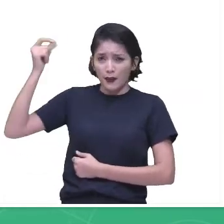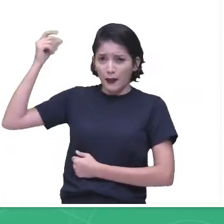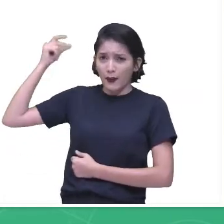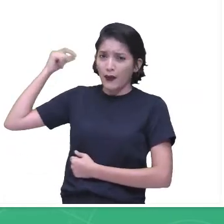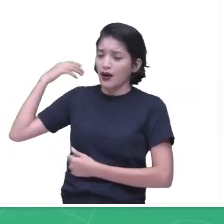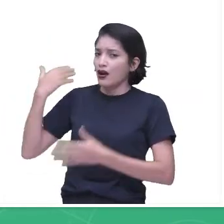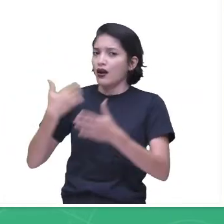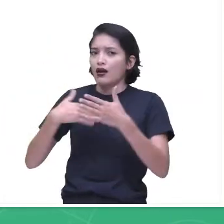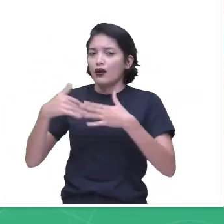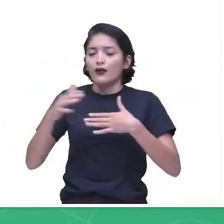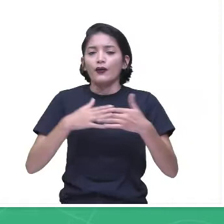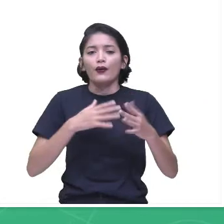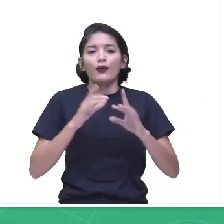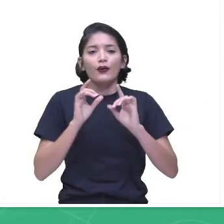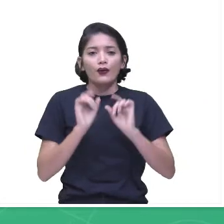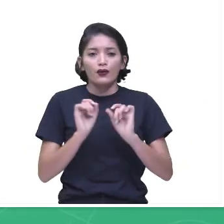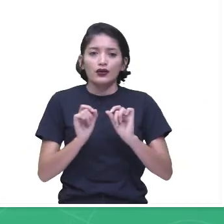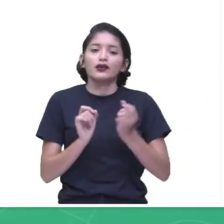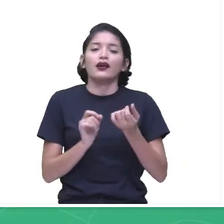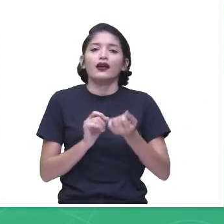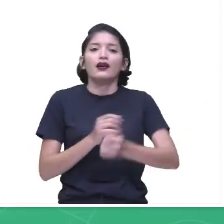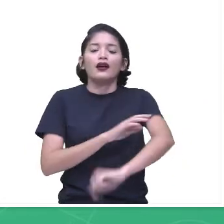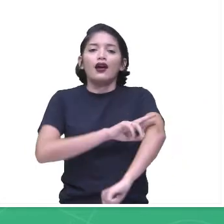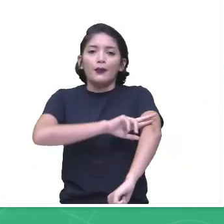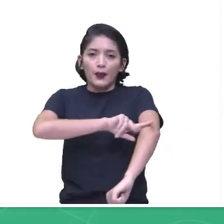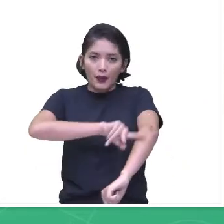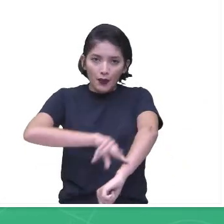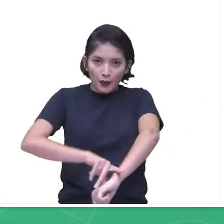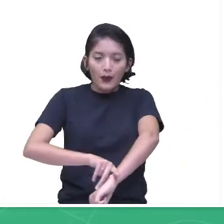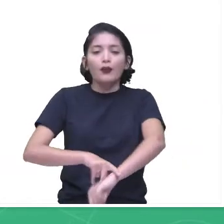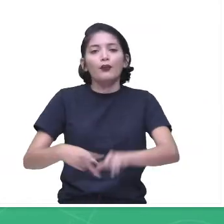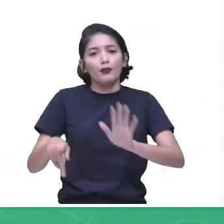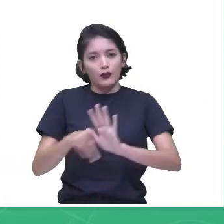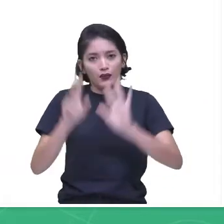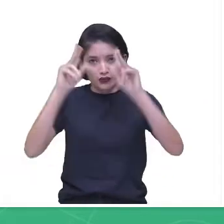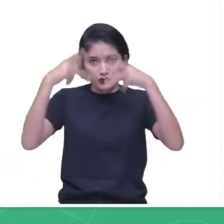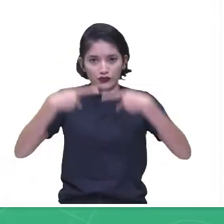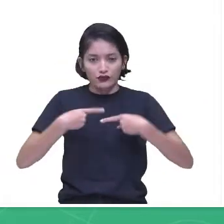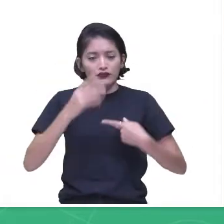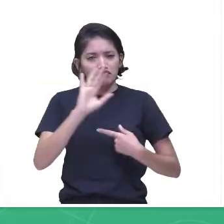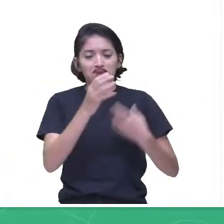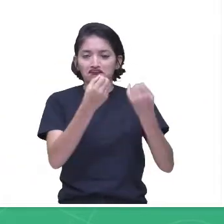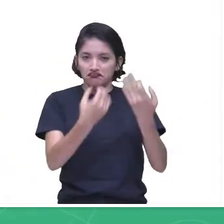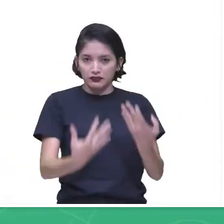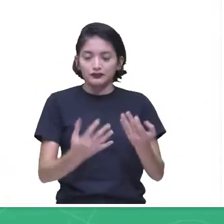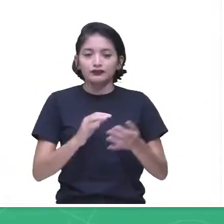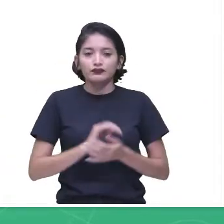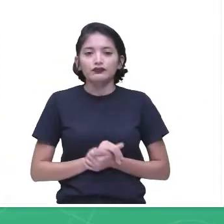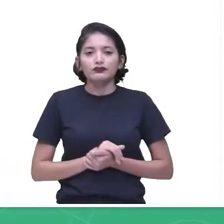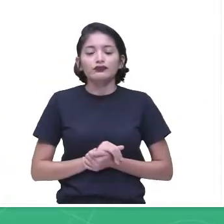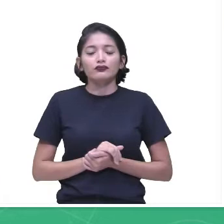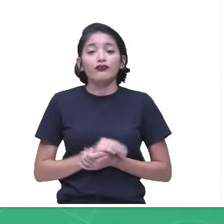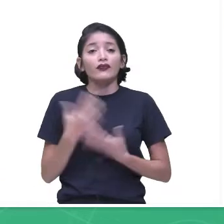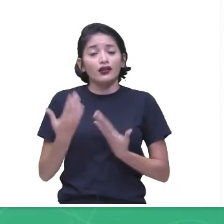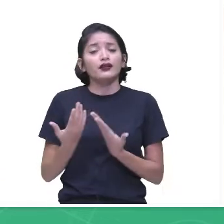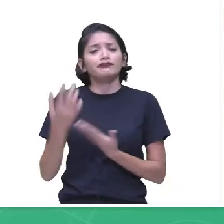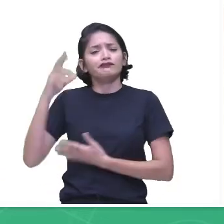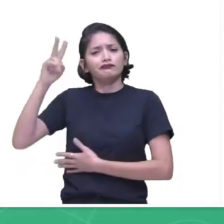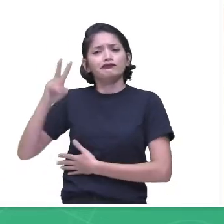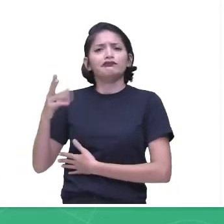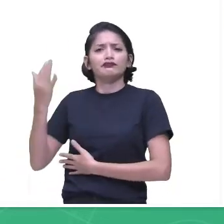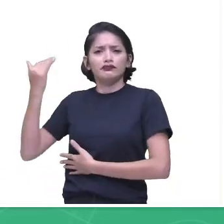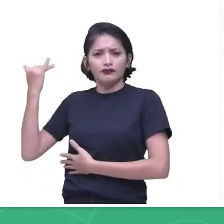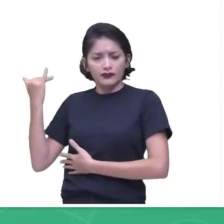qualquer indício de racionalidade nos seres humanos, como eu falava, né? Segundo os historiadores, aí,